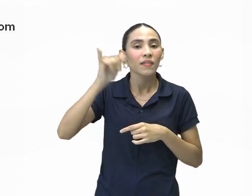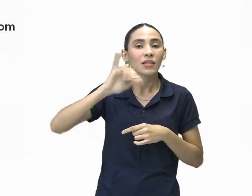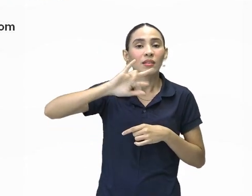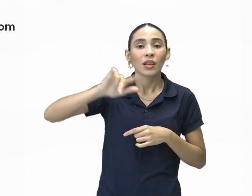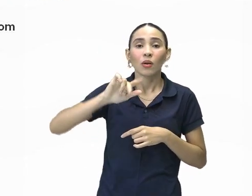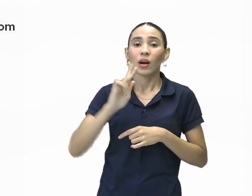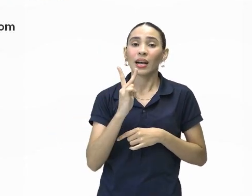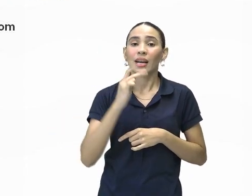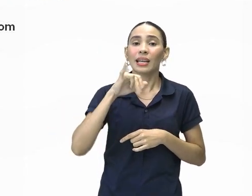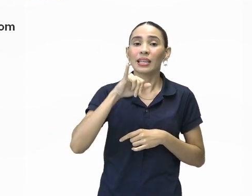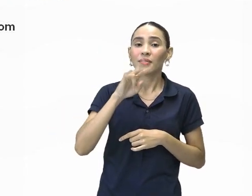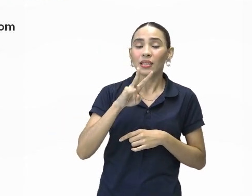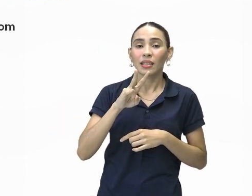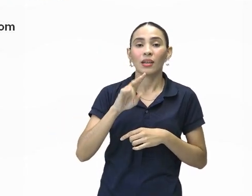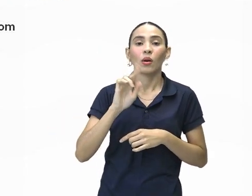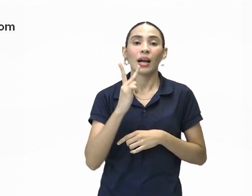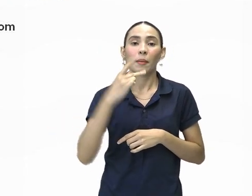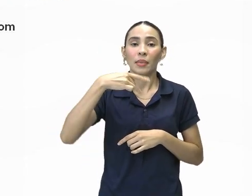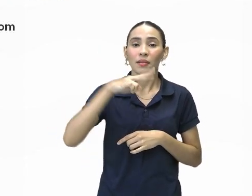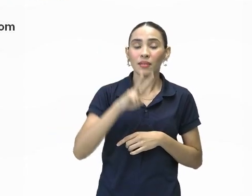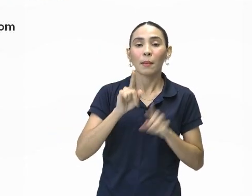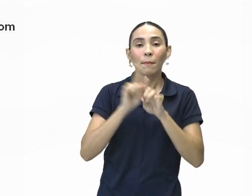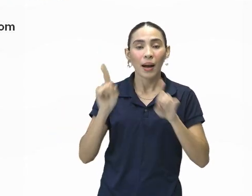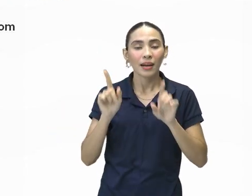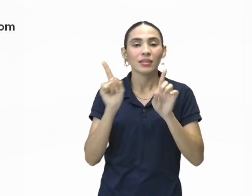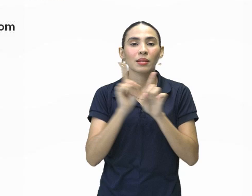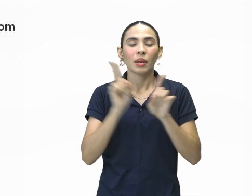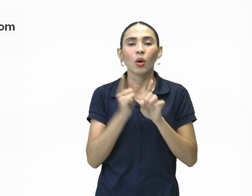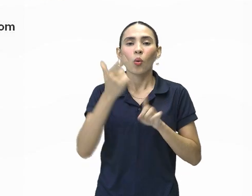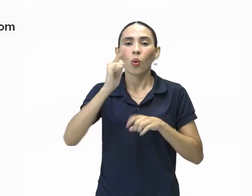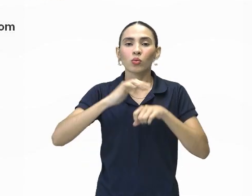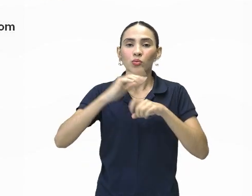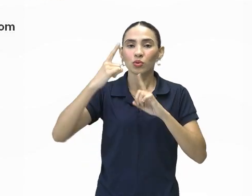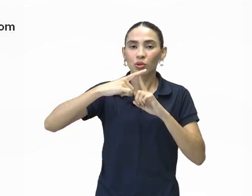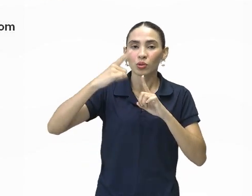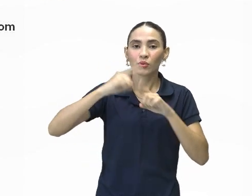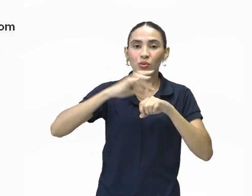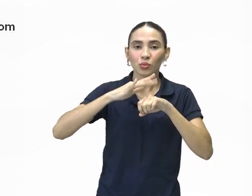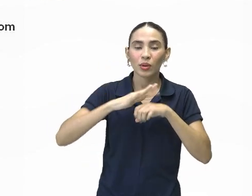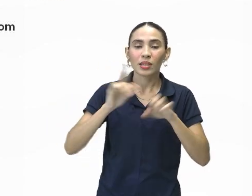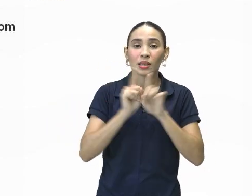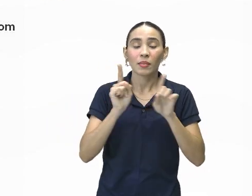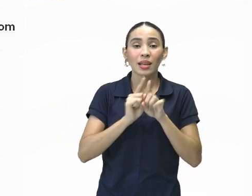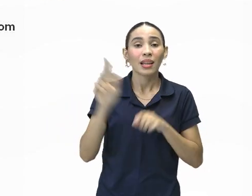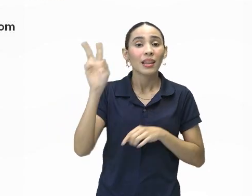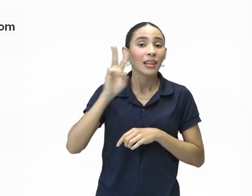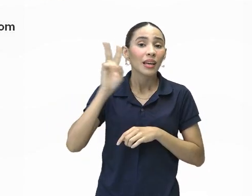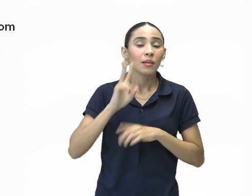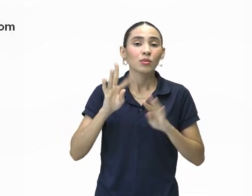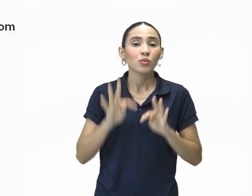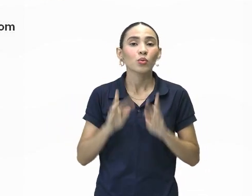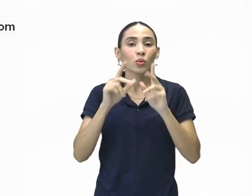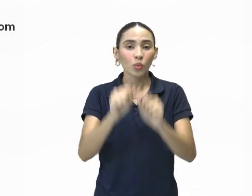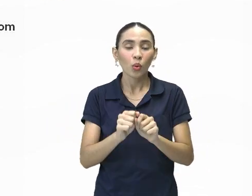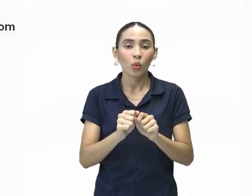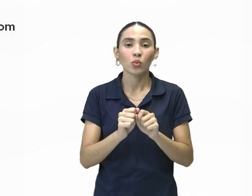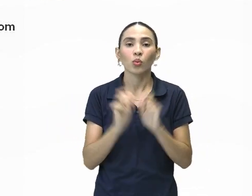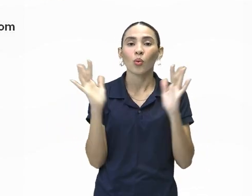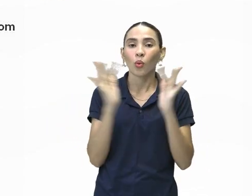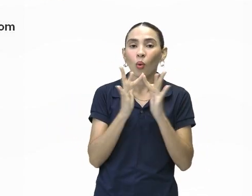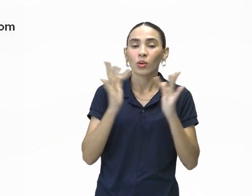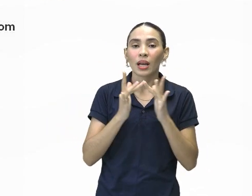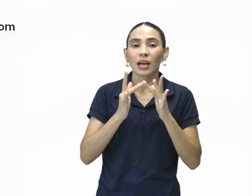apenas o HIV e o HPV, mas também outras doenças, tá? Lembre-se aí que todo